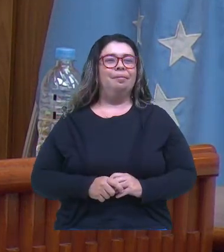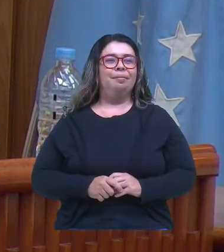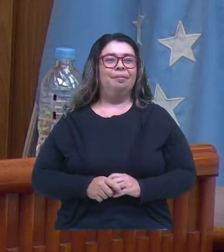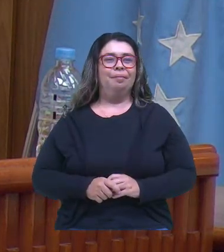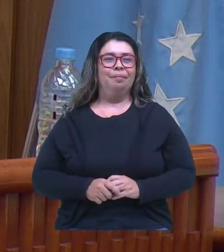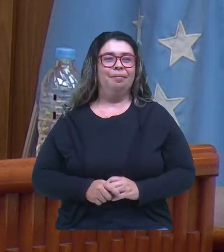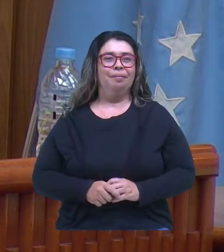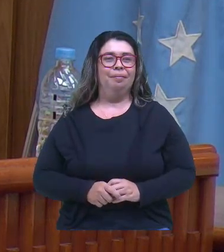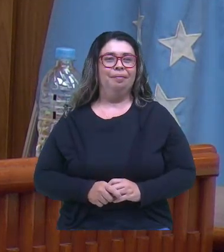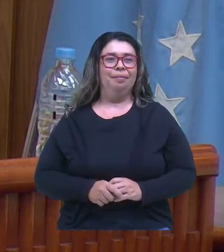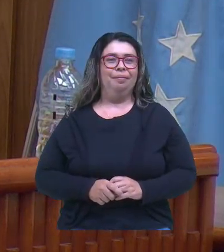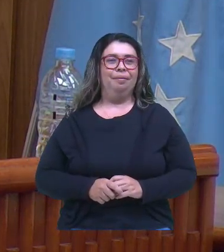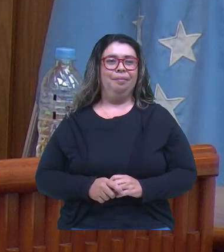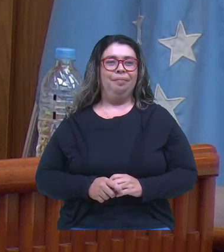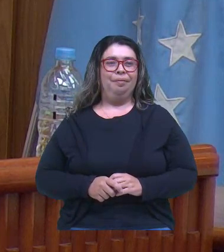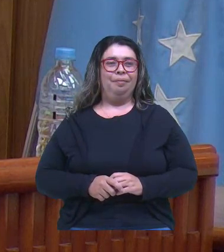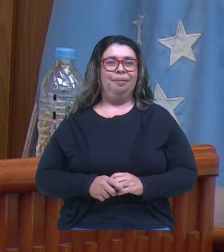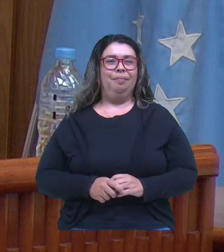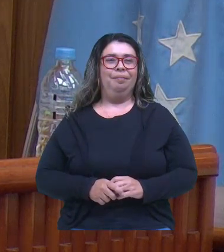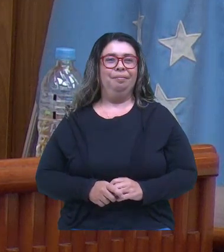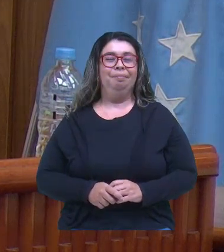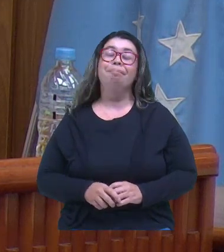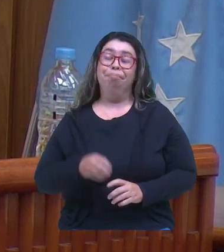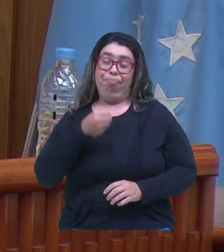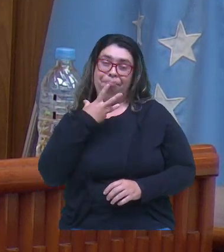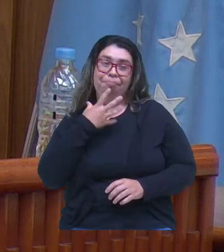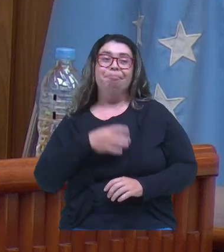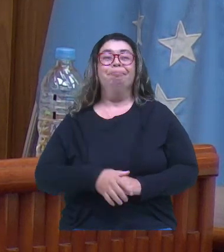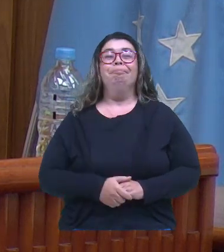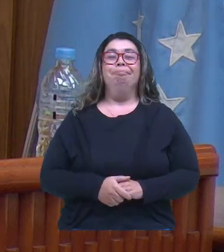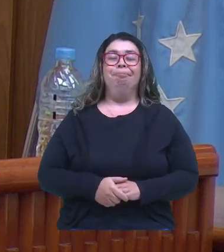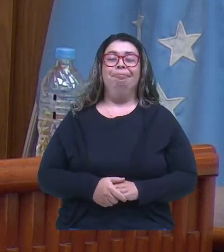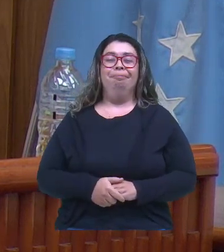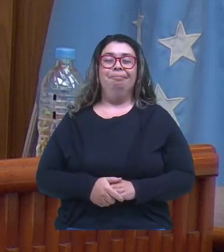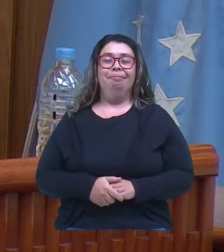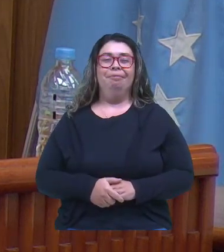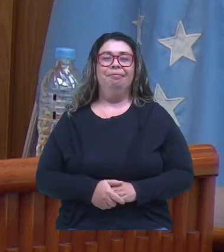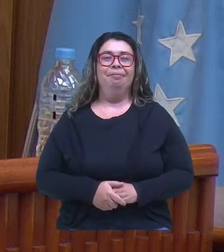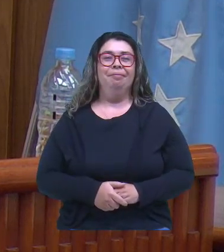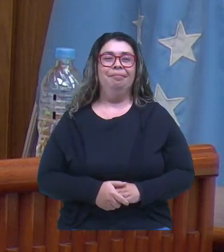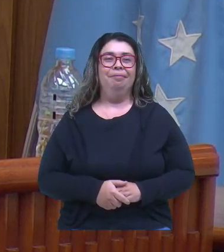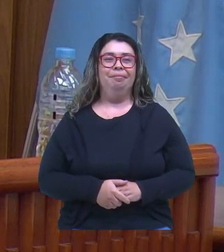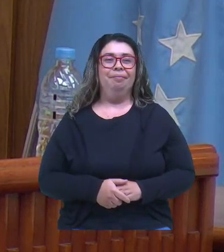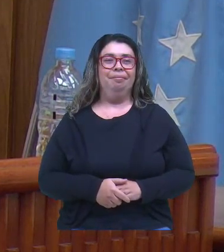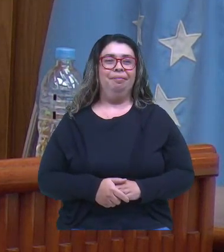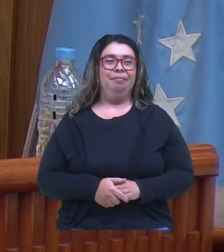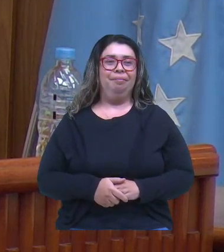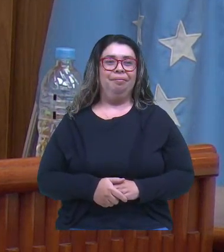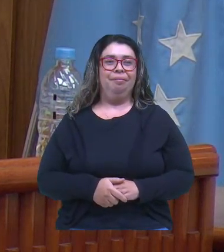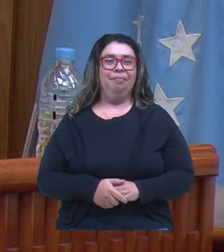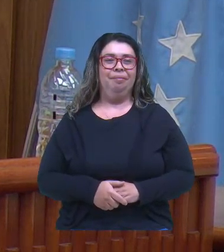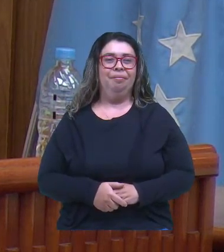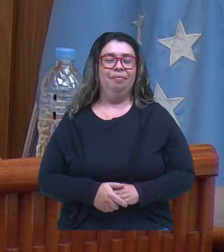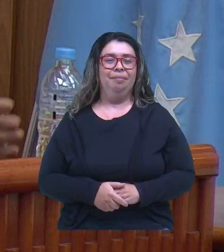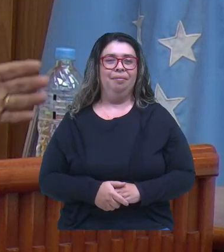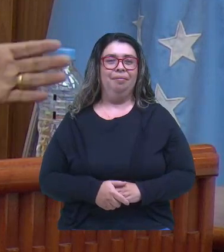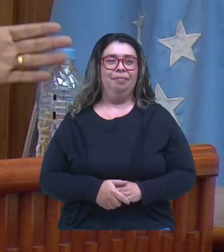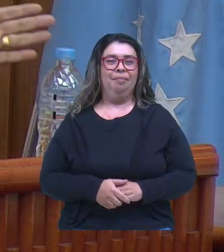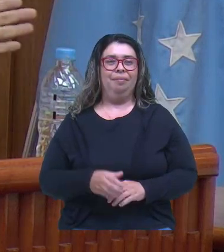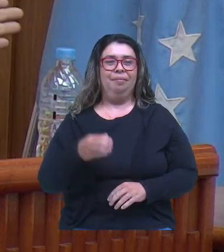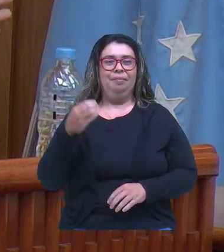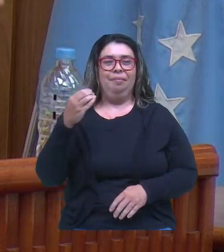pela Dani, mas tudo bem, vamos lá. Quero me dirigir a todas